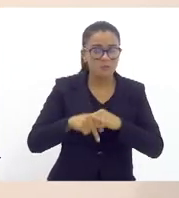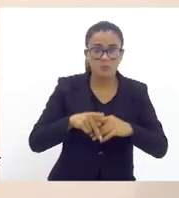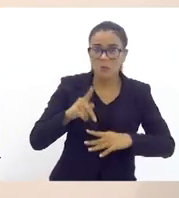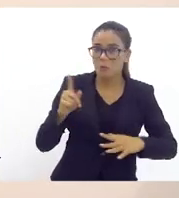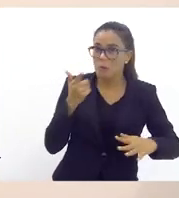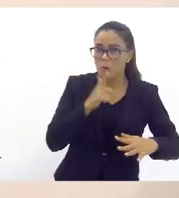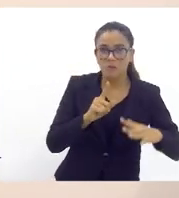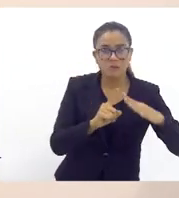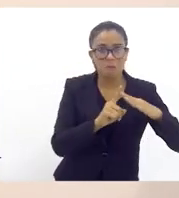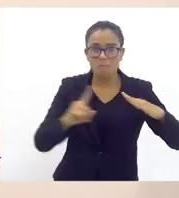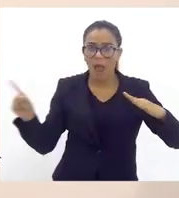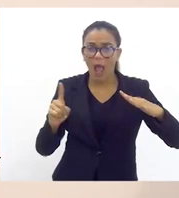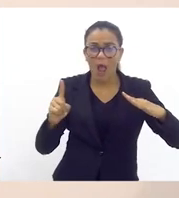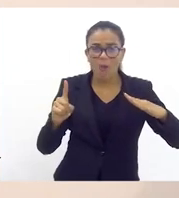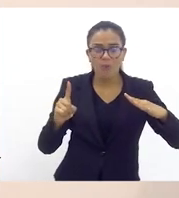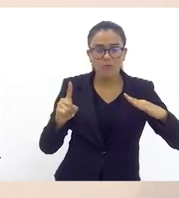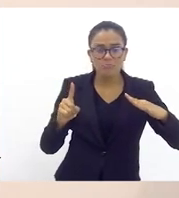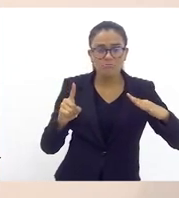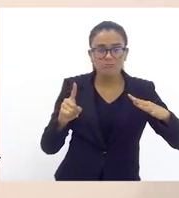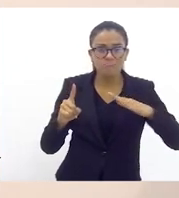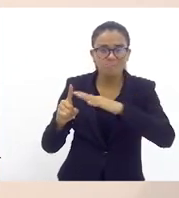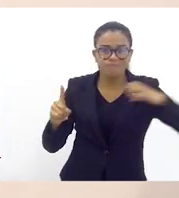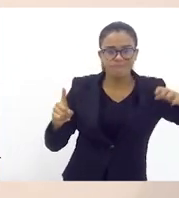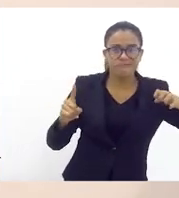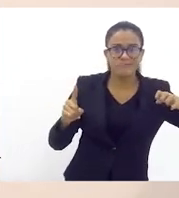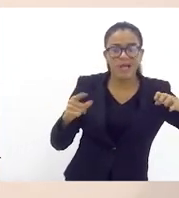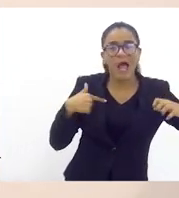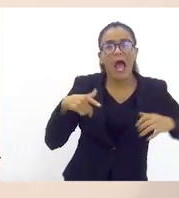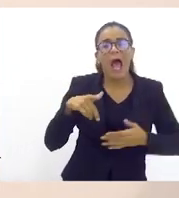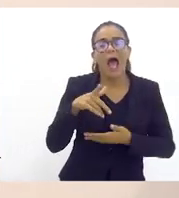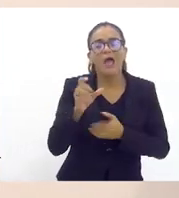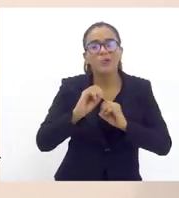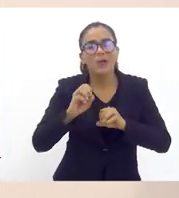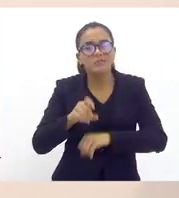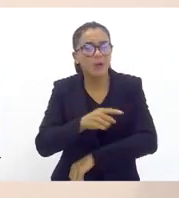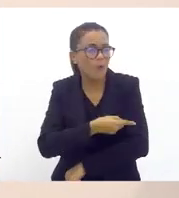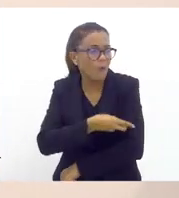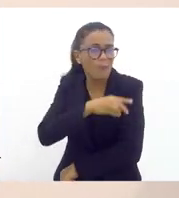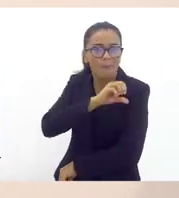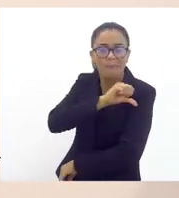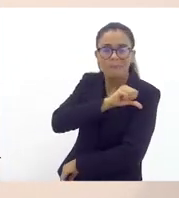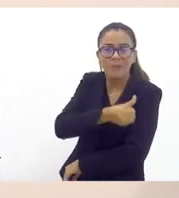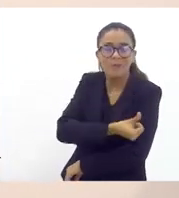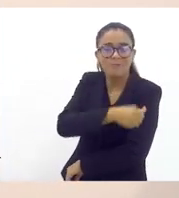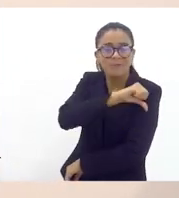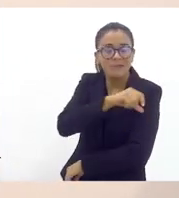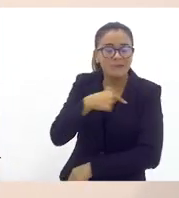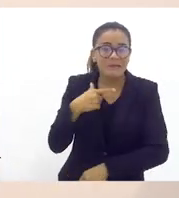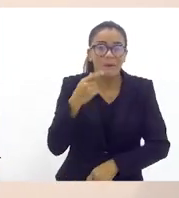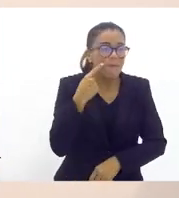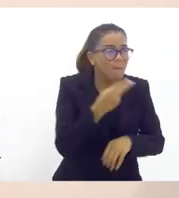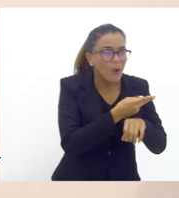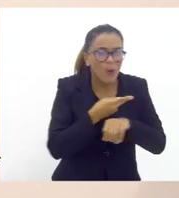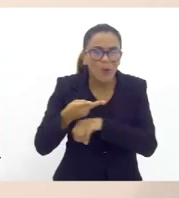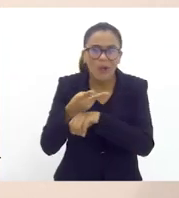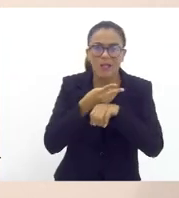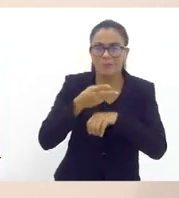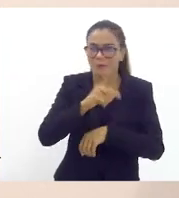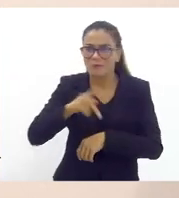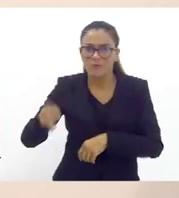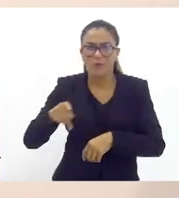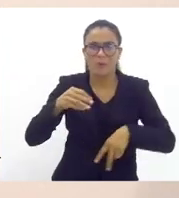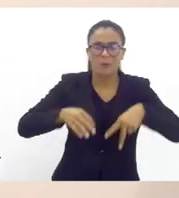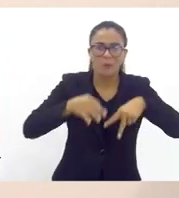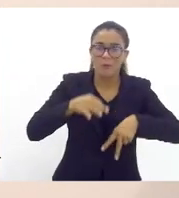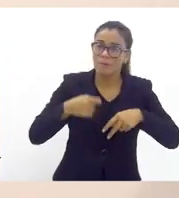o estudo formal, a educação básica. Então, a gente está querendo doutor, querendo professor, querendo procurador, mas a gente